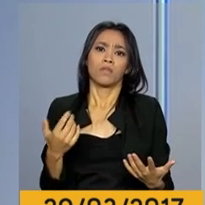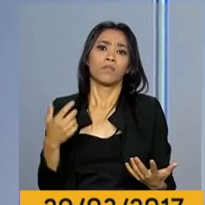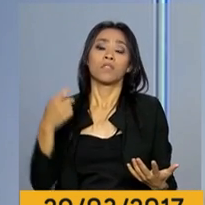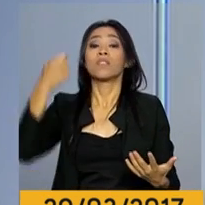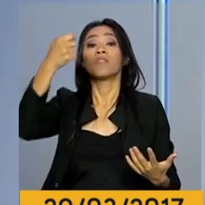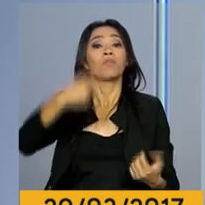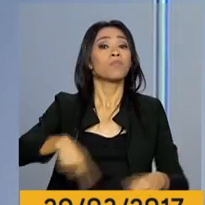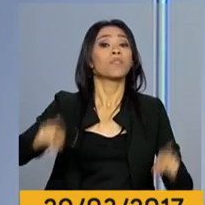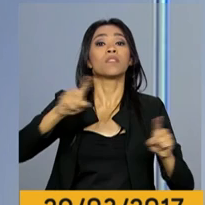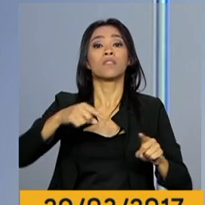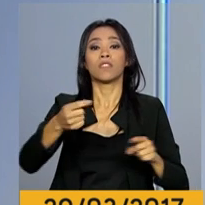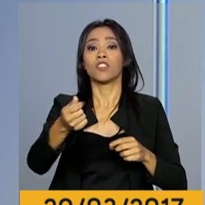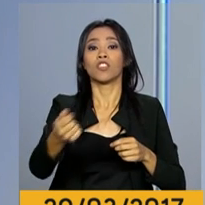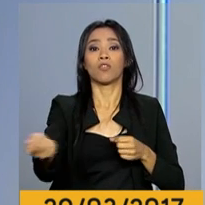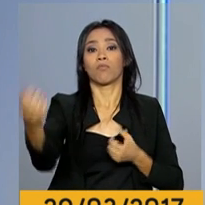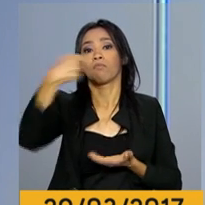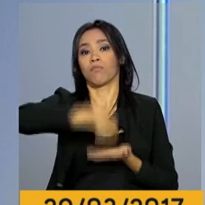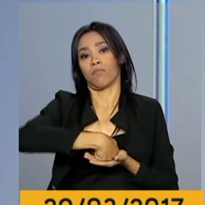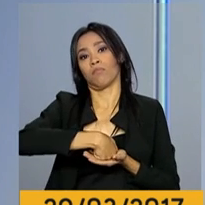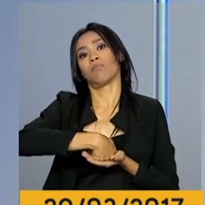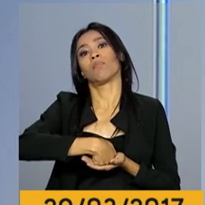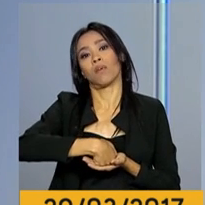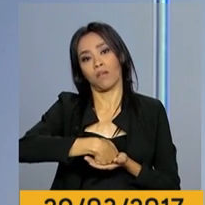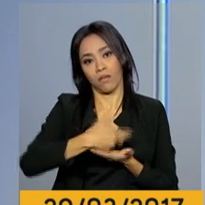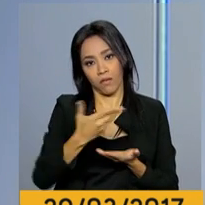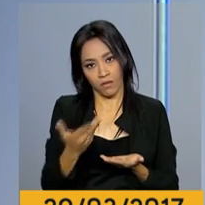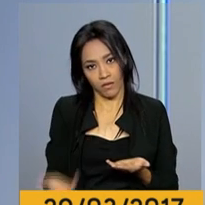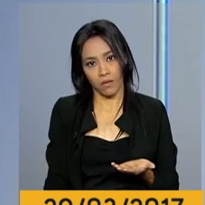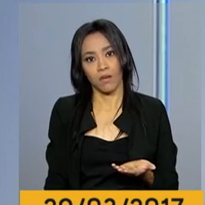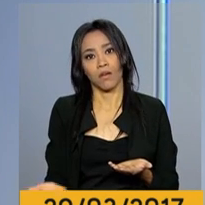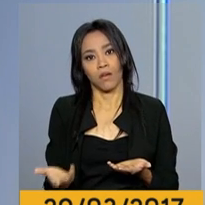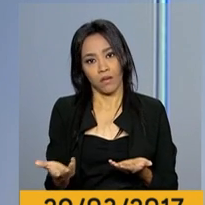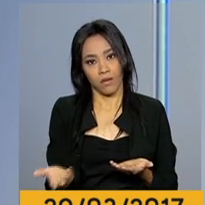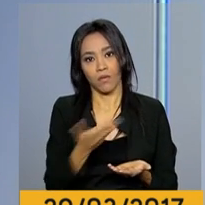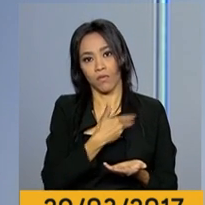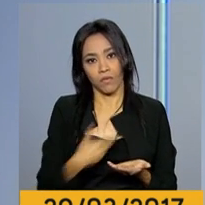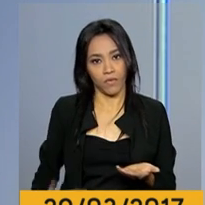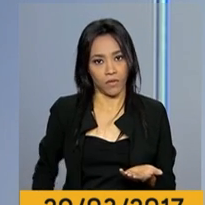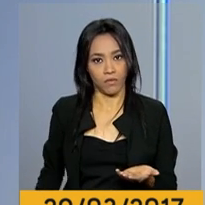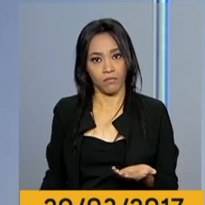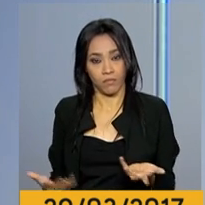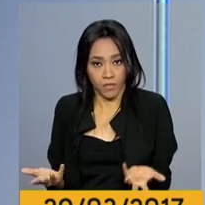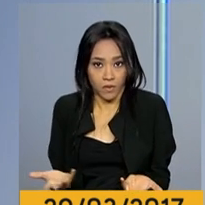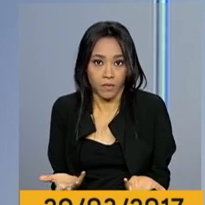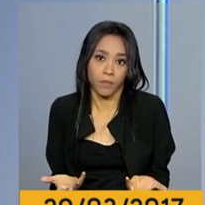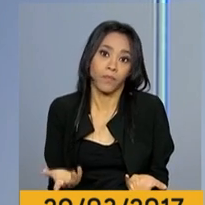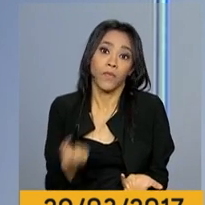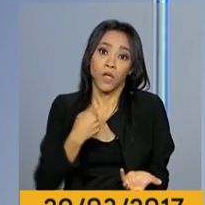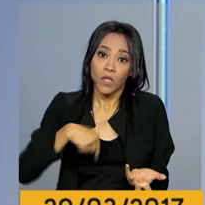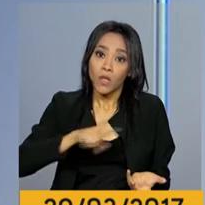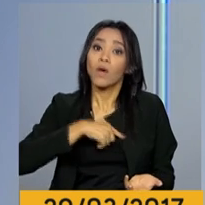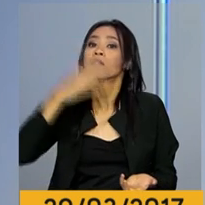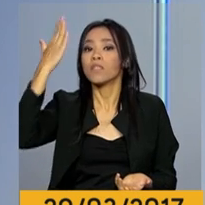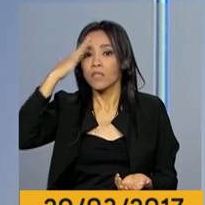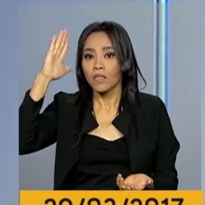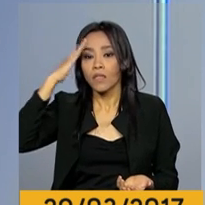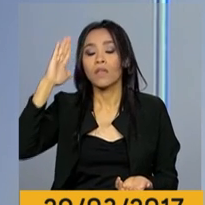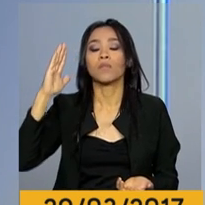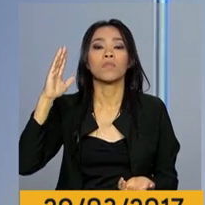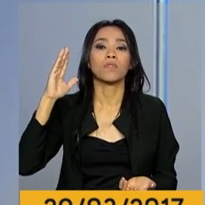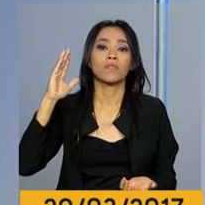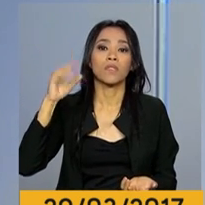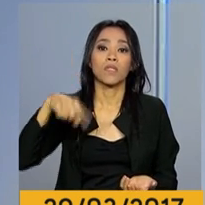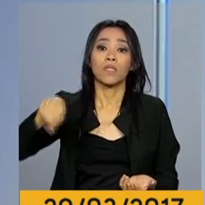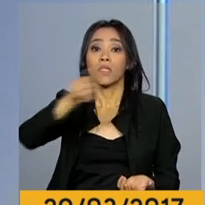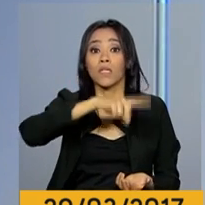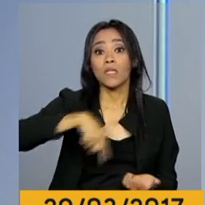retornar esses cinco mil reais aos cofres aos cofres públicos não temos aí nós entendemos que aqueles que têm do